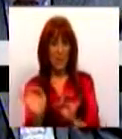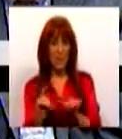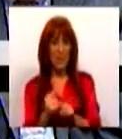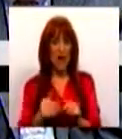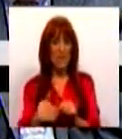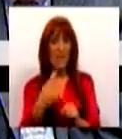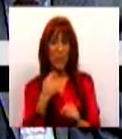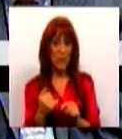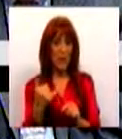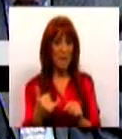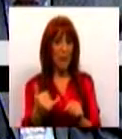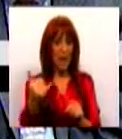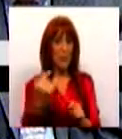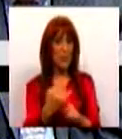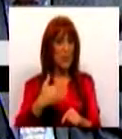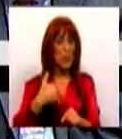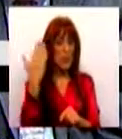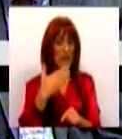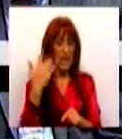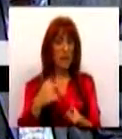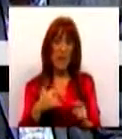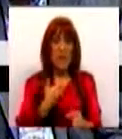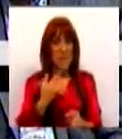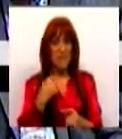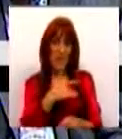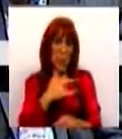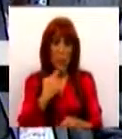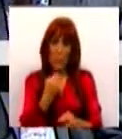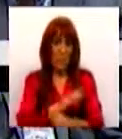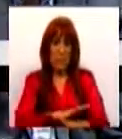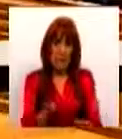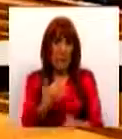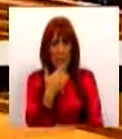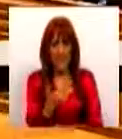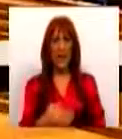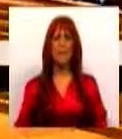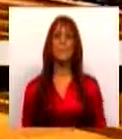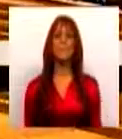as próximas perguntas, porque um dia destes também já não tenho dívida da saúde para perguntar. Muito obrigado.